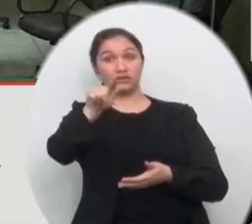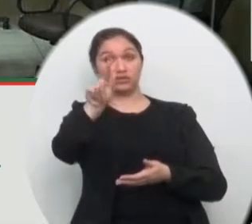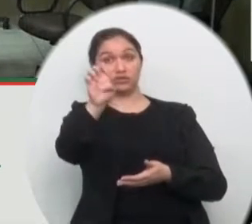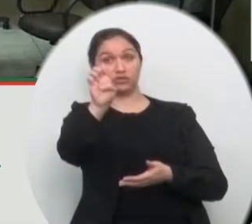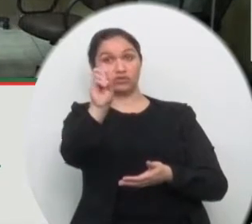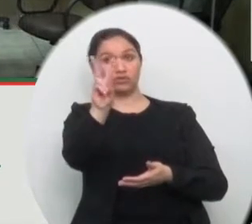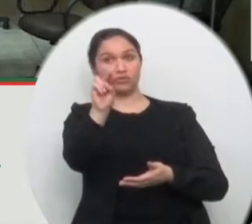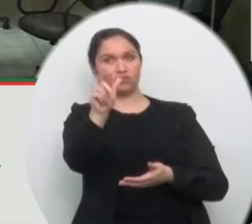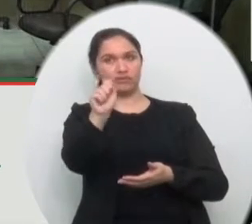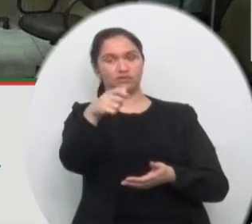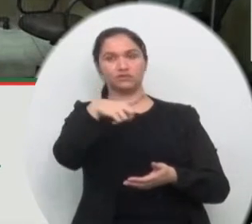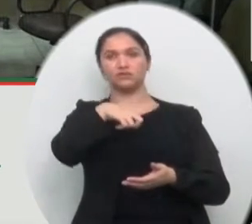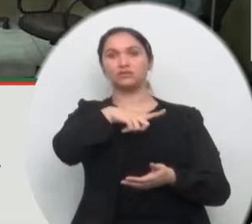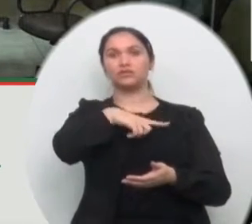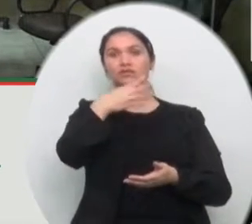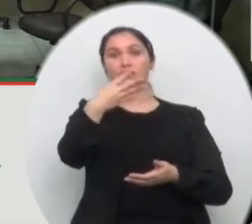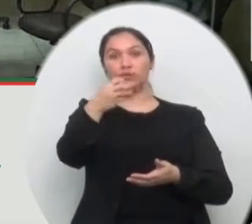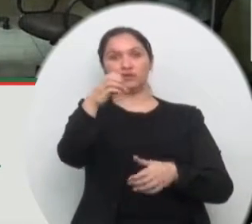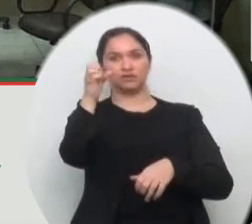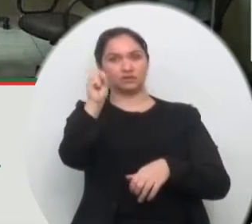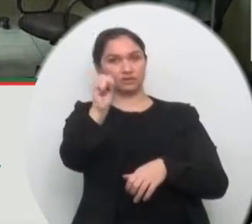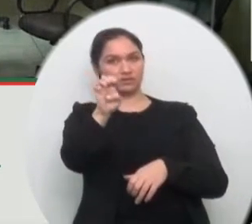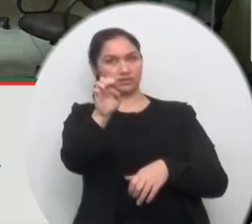40 segundos.